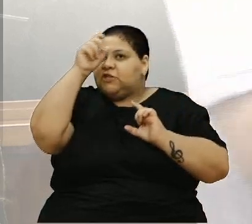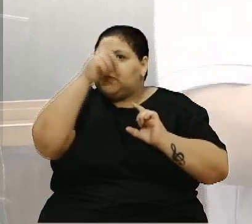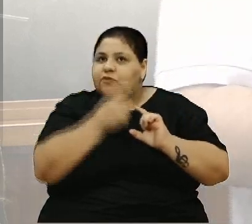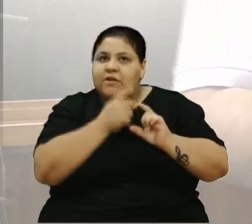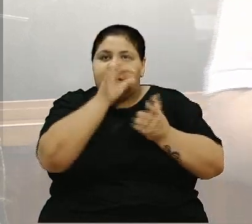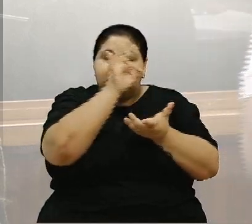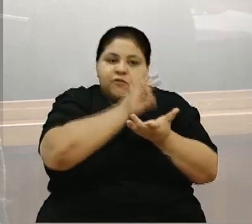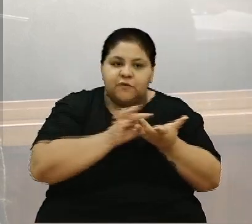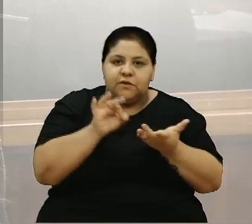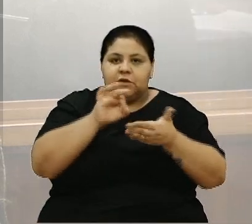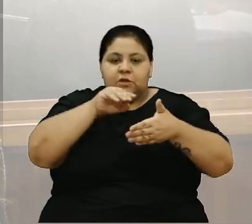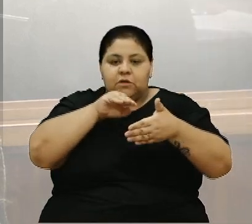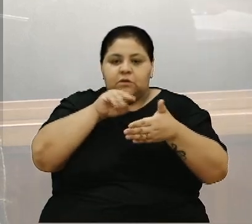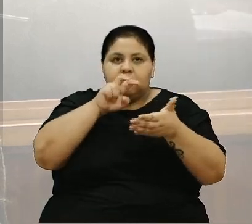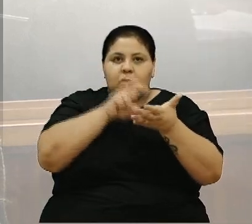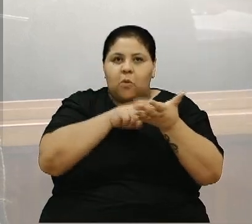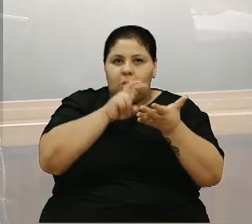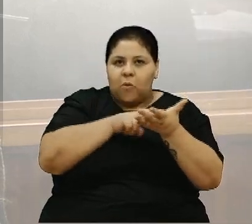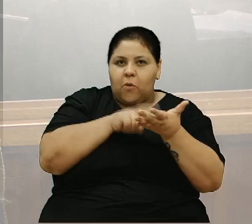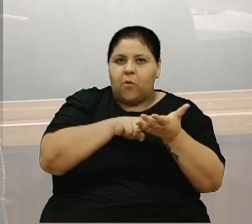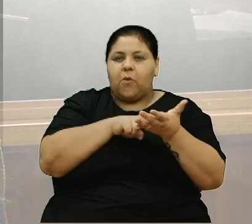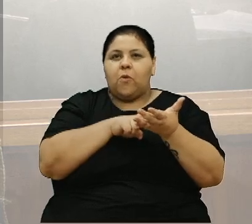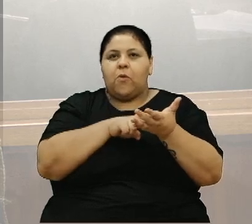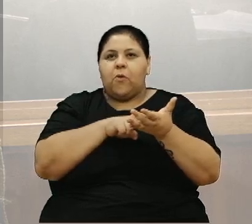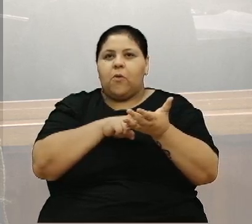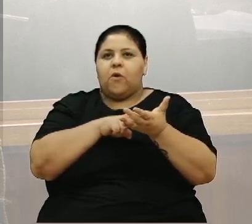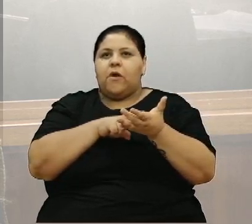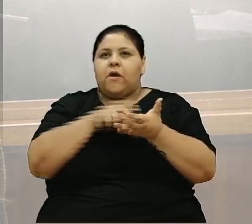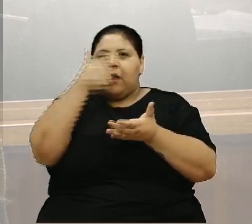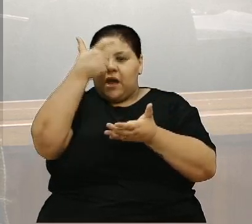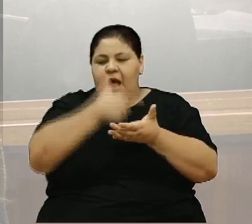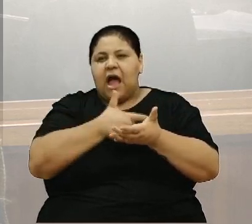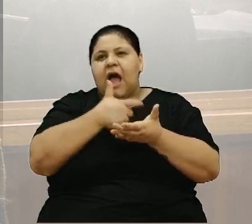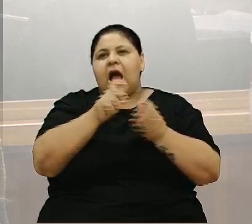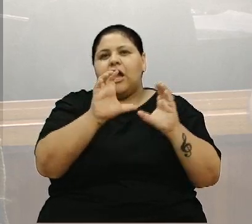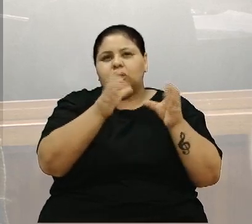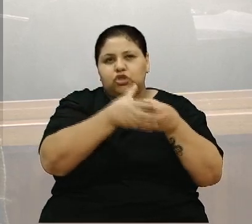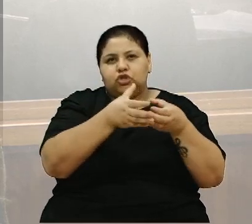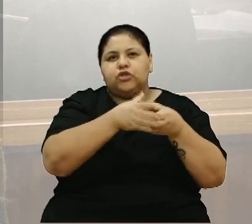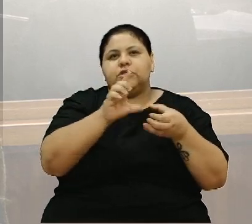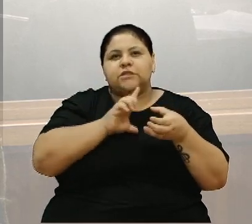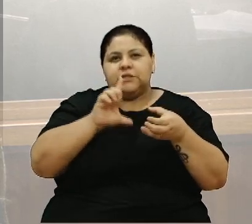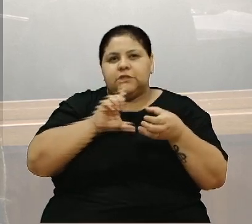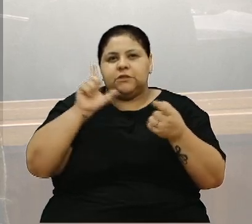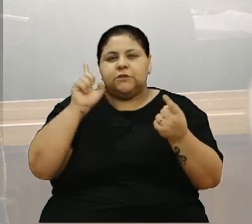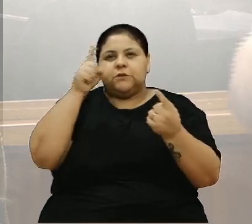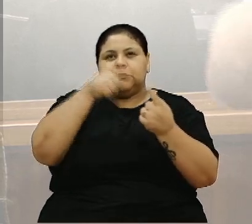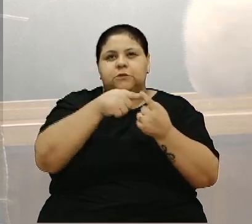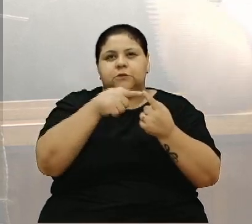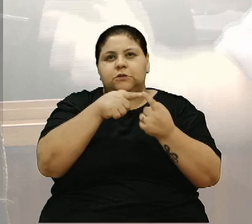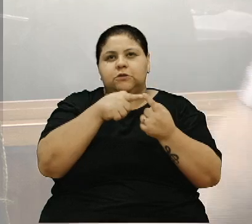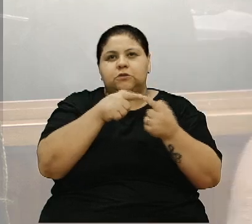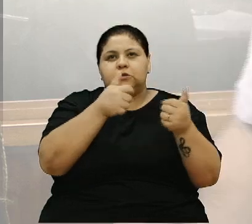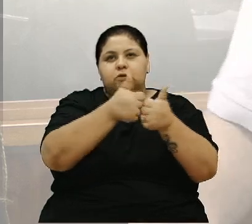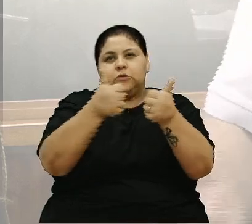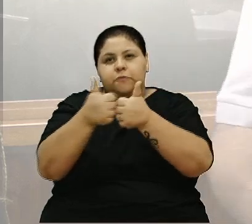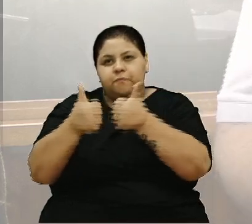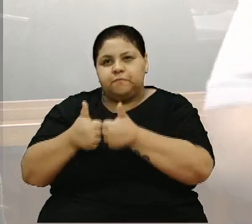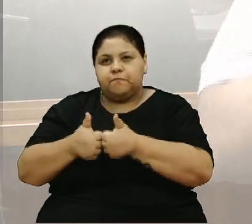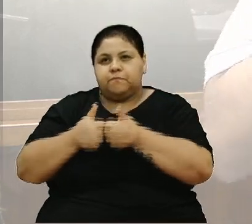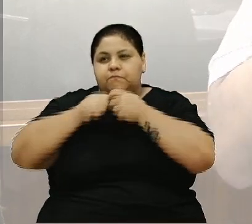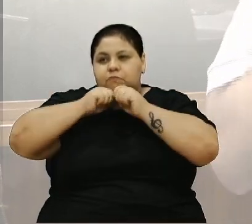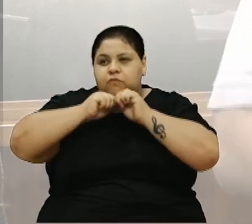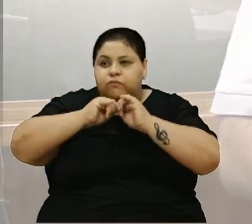fazer financiamento. Então, acho que a Frente também tem essa função, junto com a Microempa e outras entidades do município, de espraiar